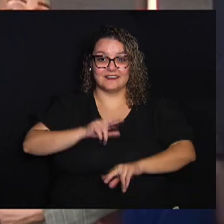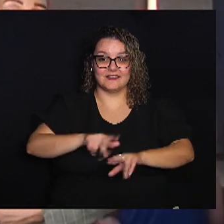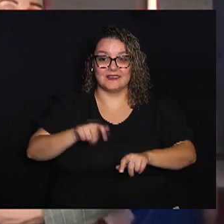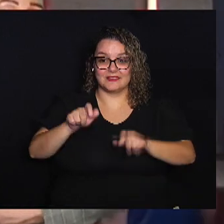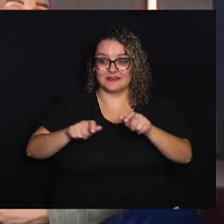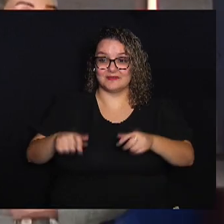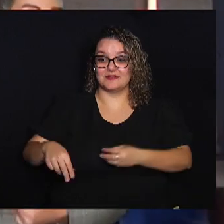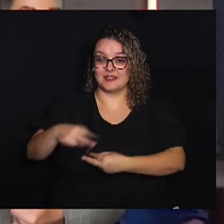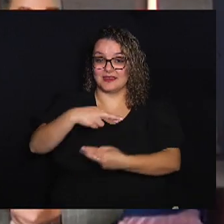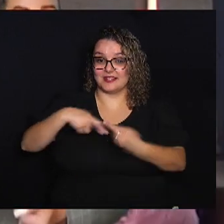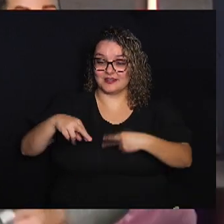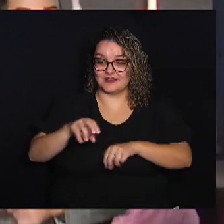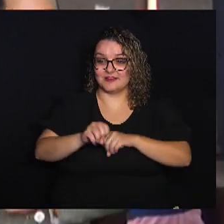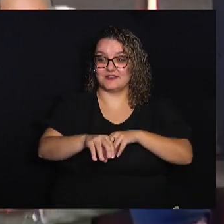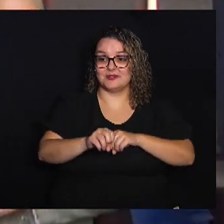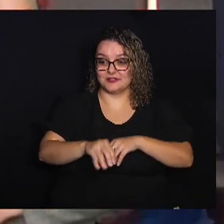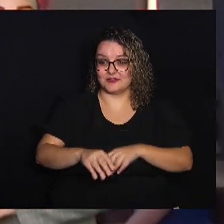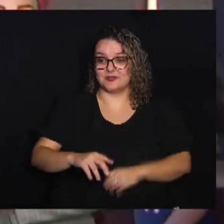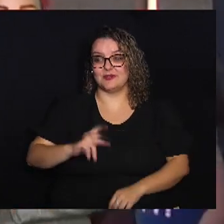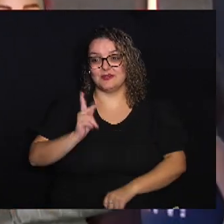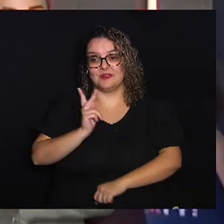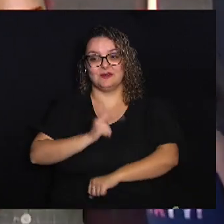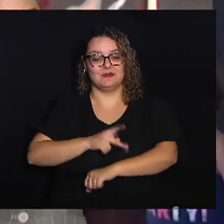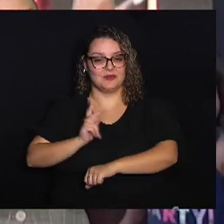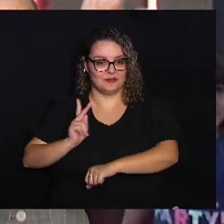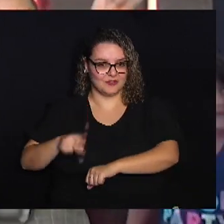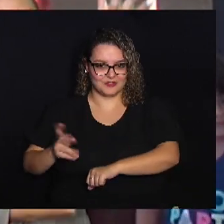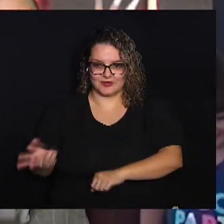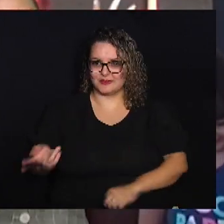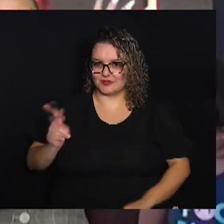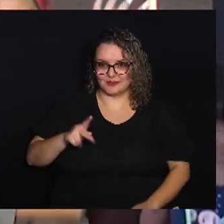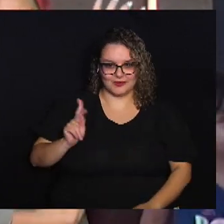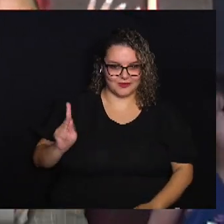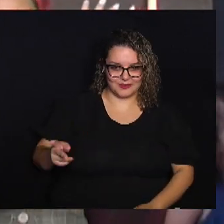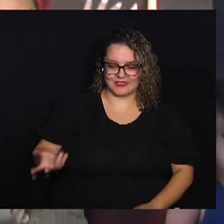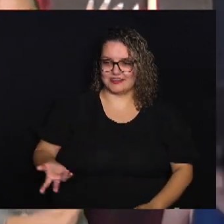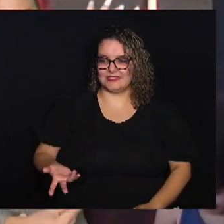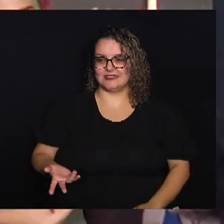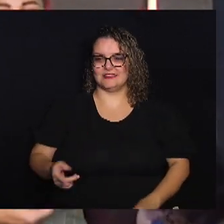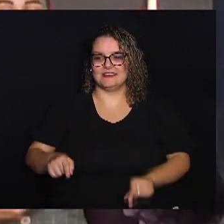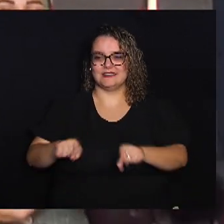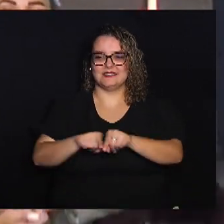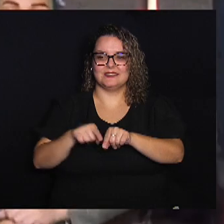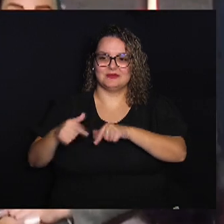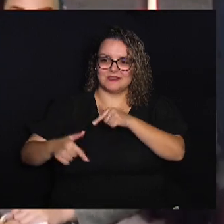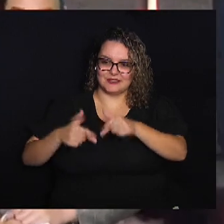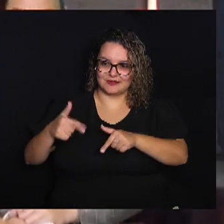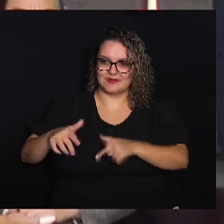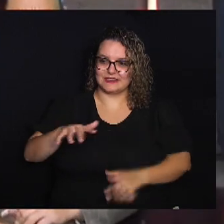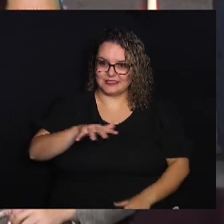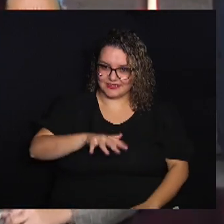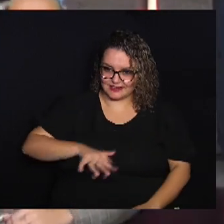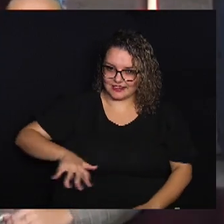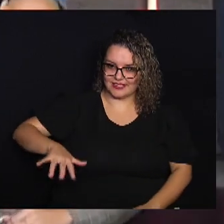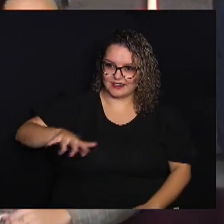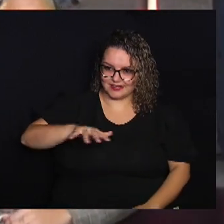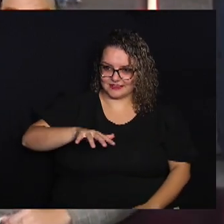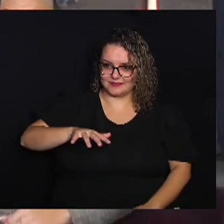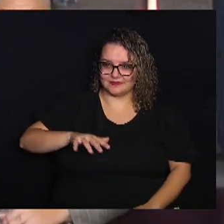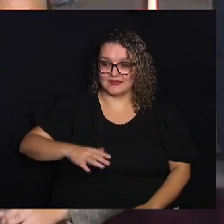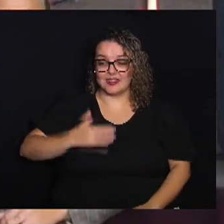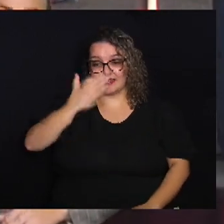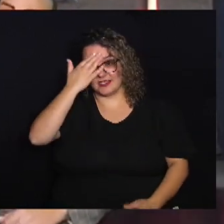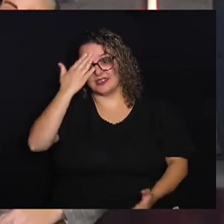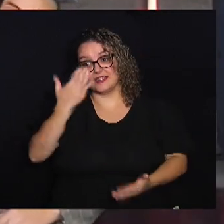ligadas à educação, né? Professoras, enfim, que também trabalham nesse campo, né? E acredito